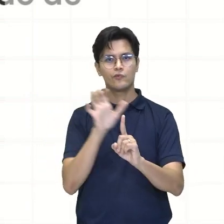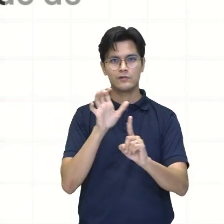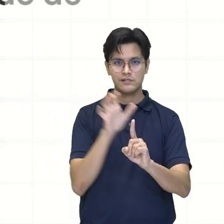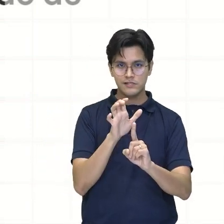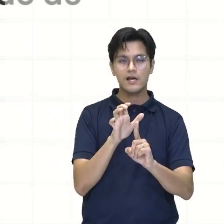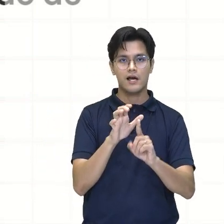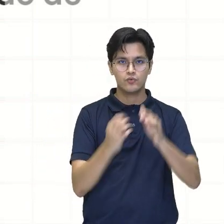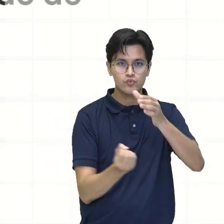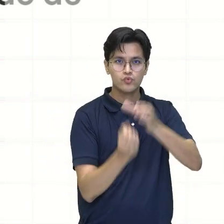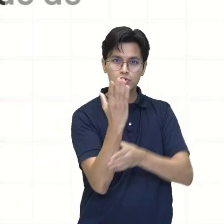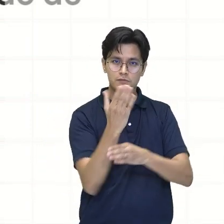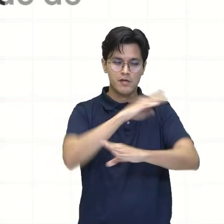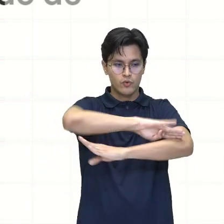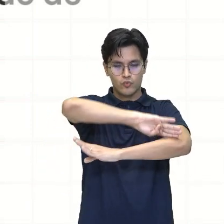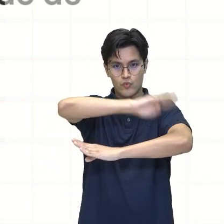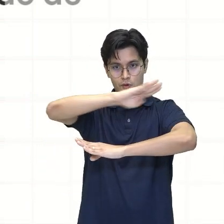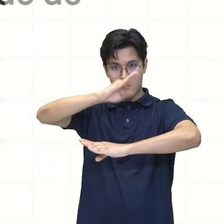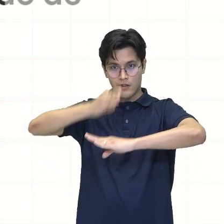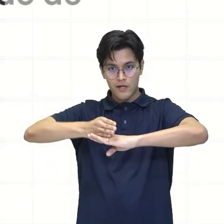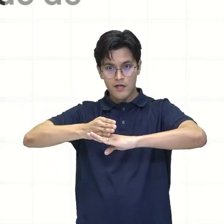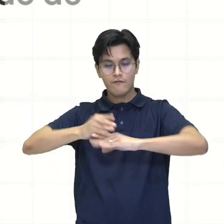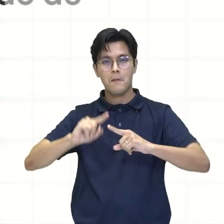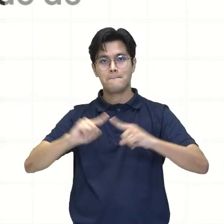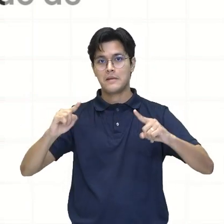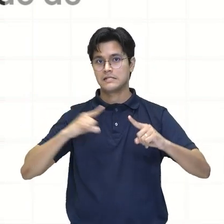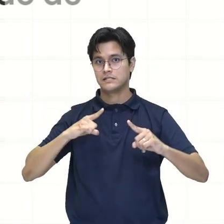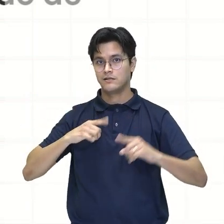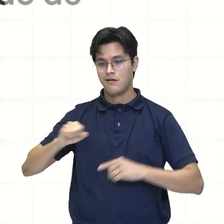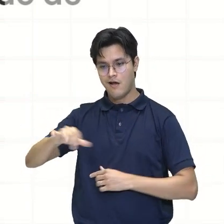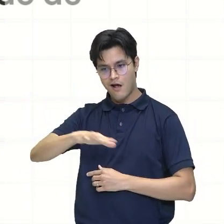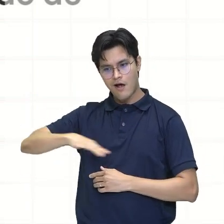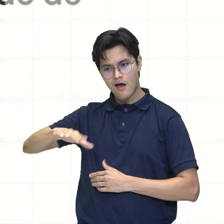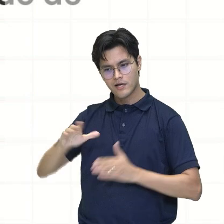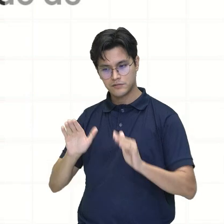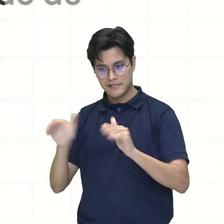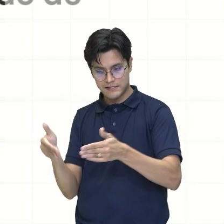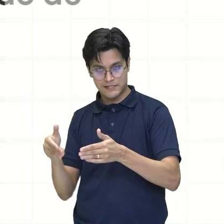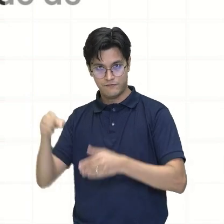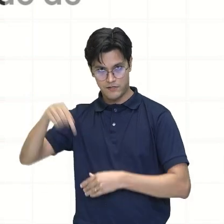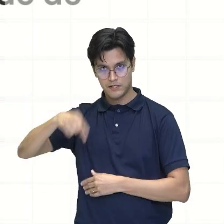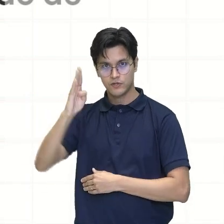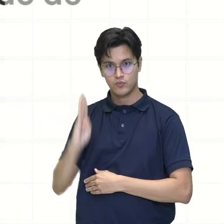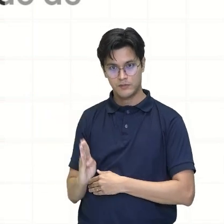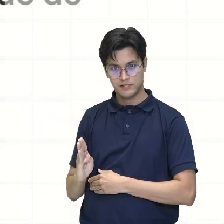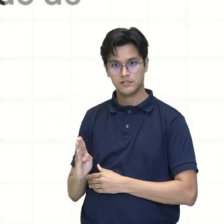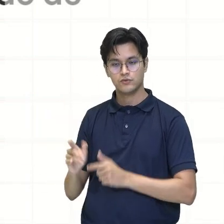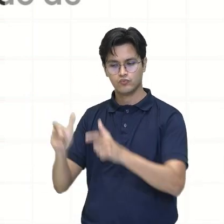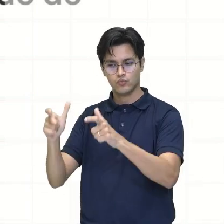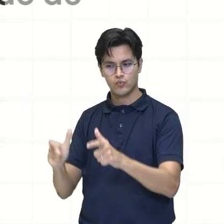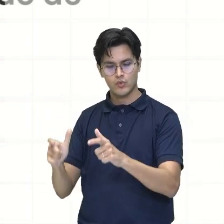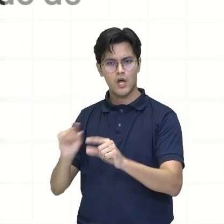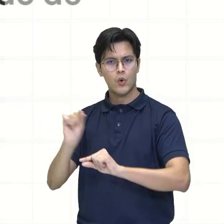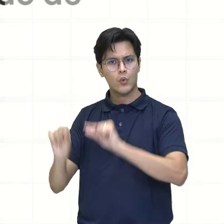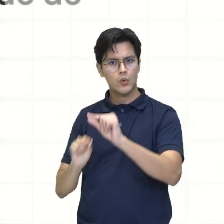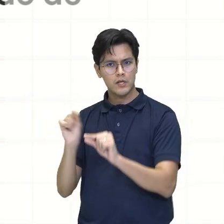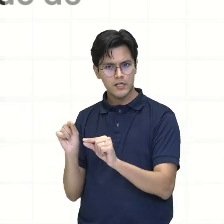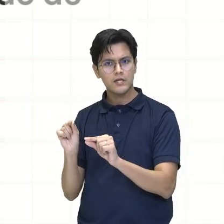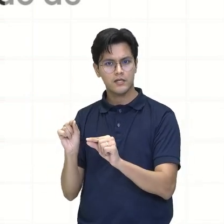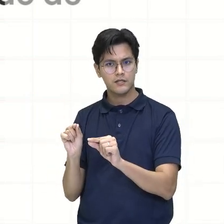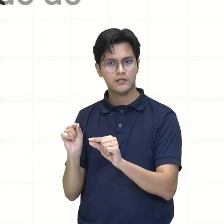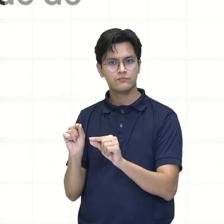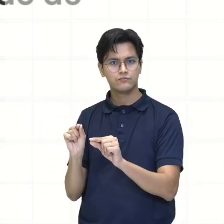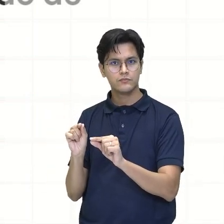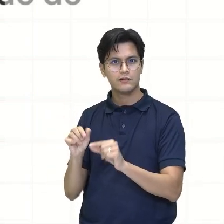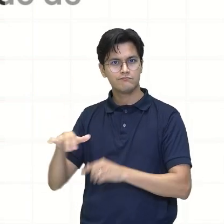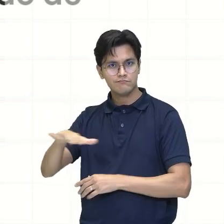uma área, né, do território brasileiro que ele está situado ali como se fosse no centro, né, de uma única